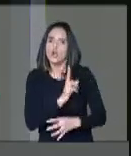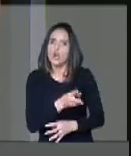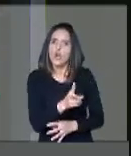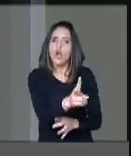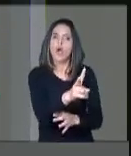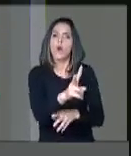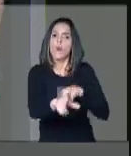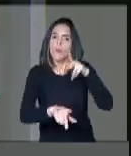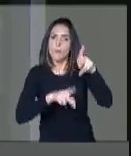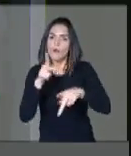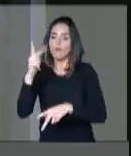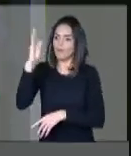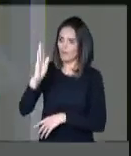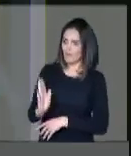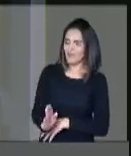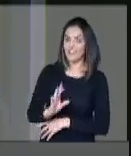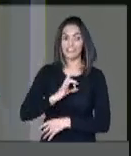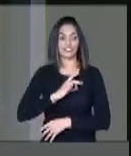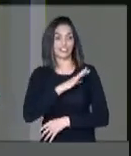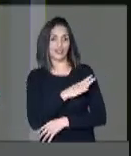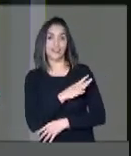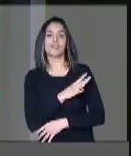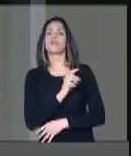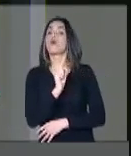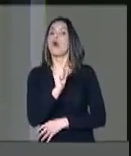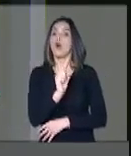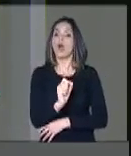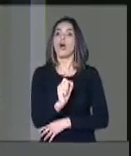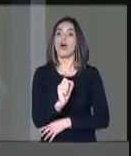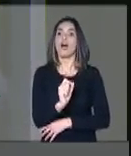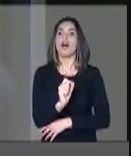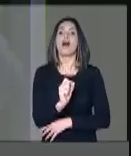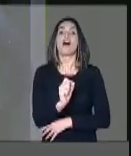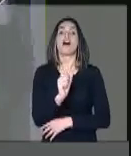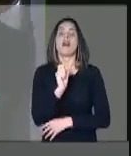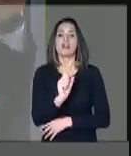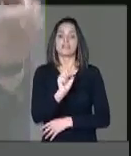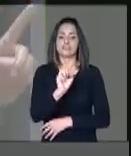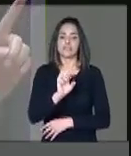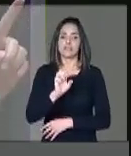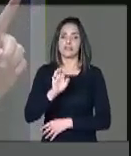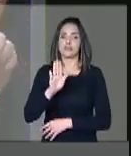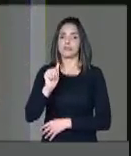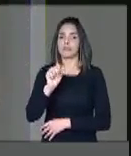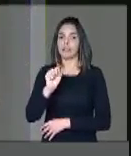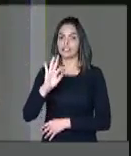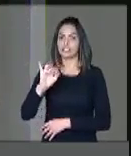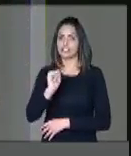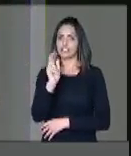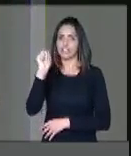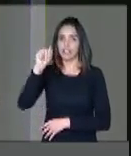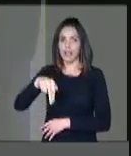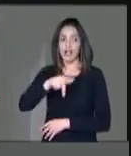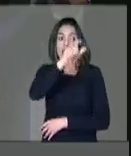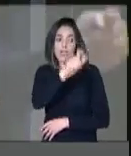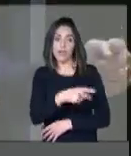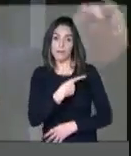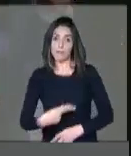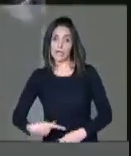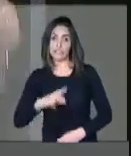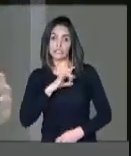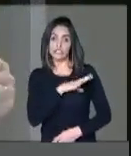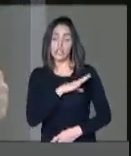e chilenos. E vejam que o presidente Sebastián Piñera consegue distinguir o que é